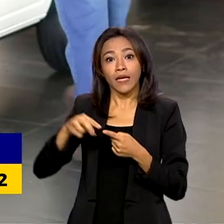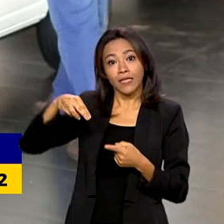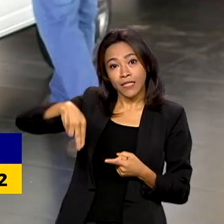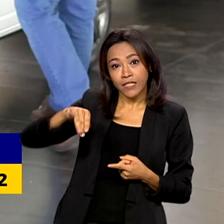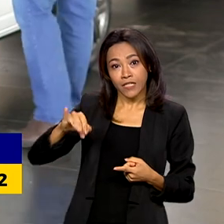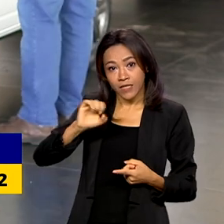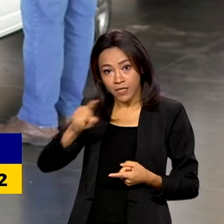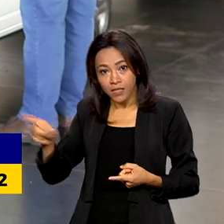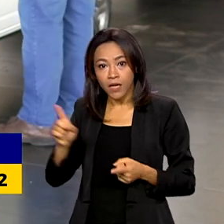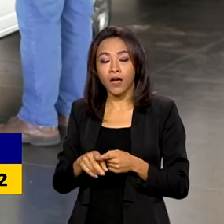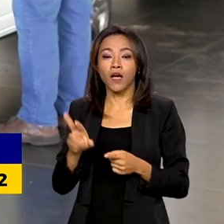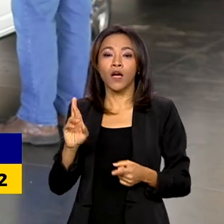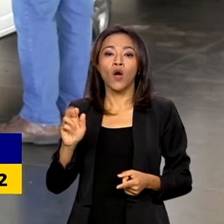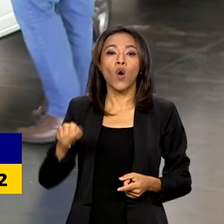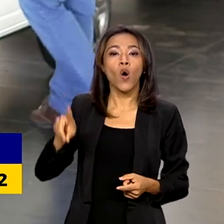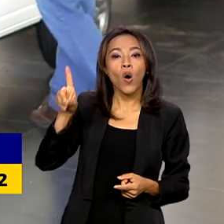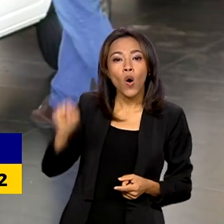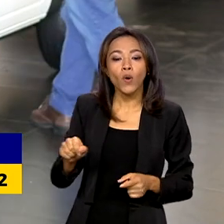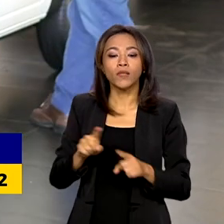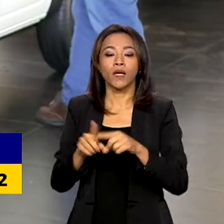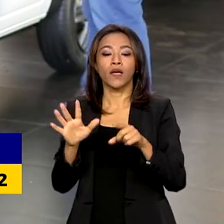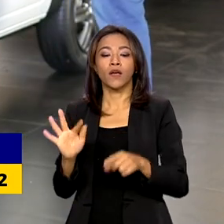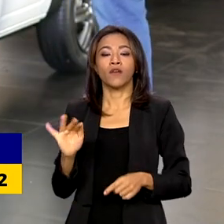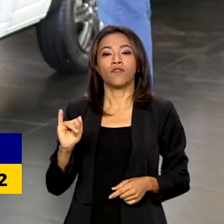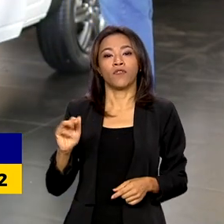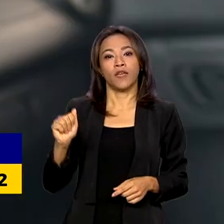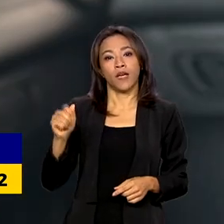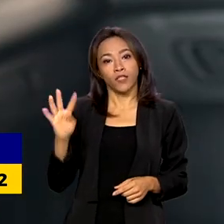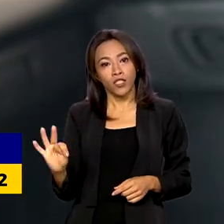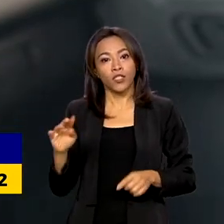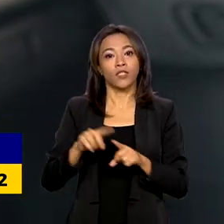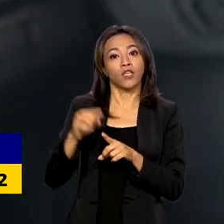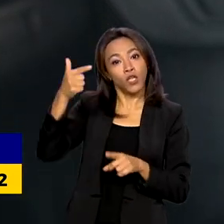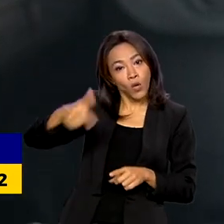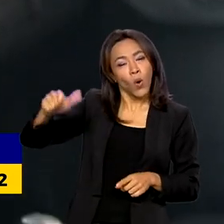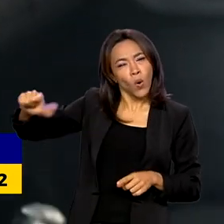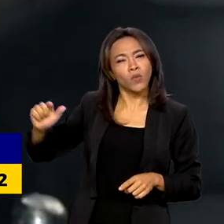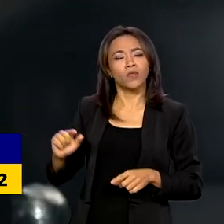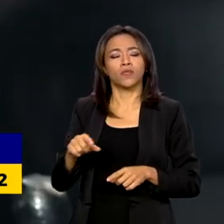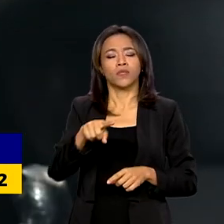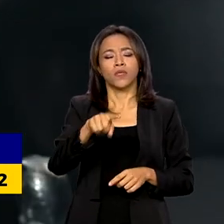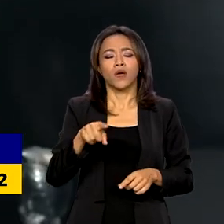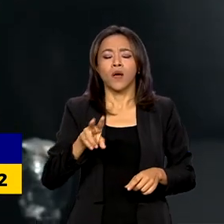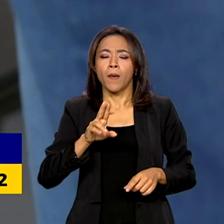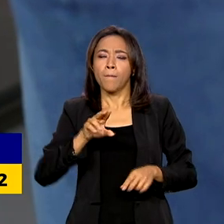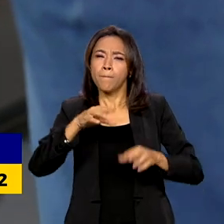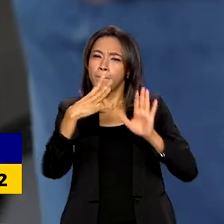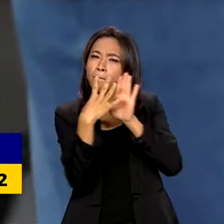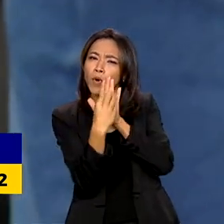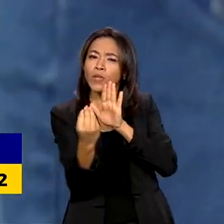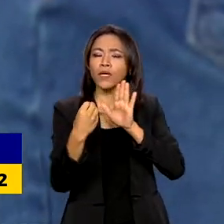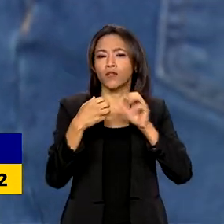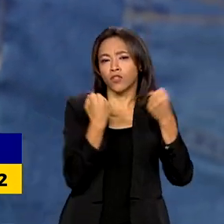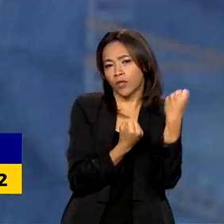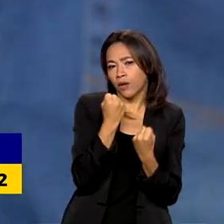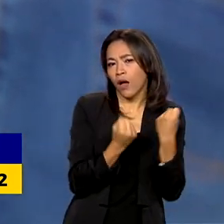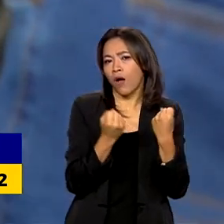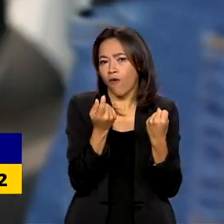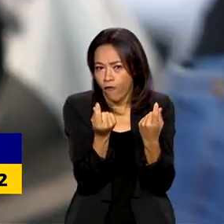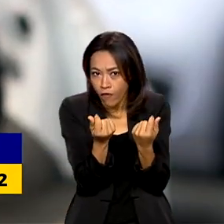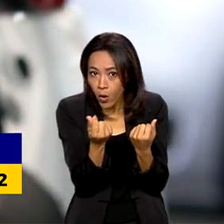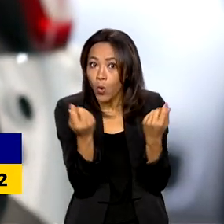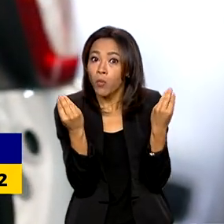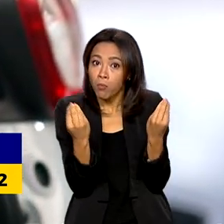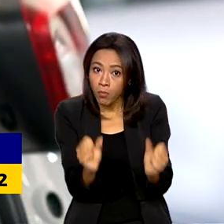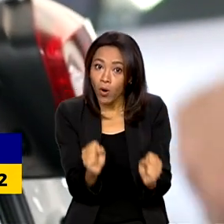Nissan, Honda, GM, Fiat e Peugeot. Modelos, variações e preços podem ser conferidos no